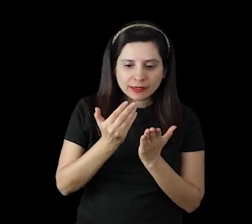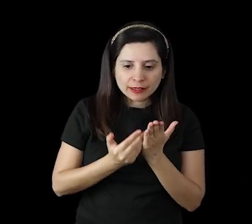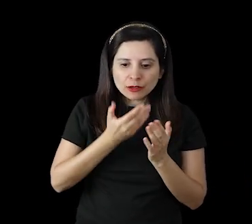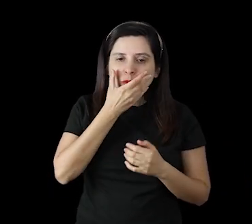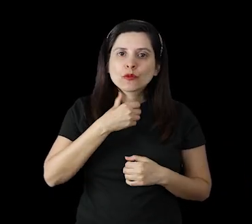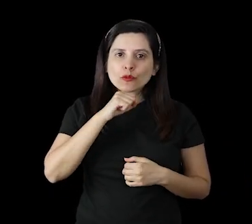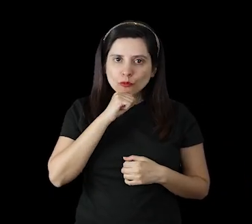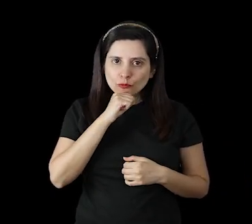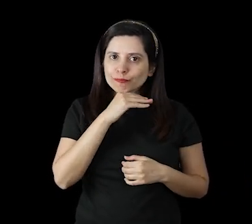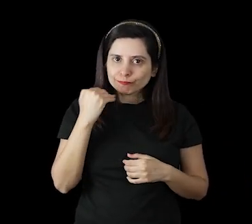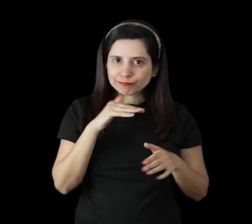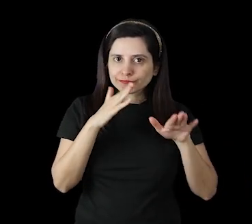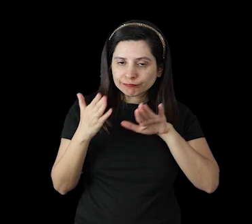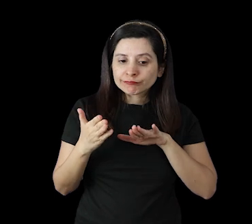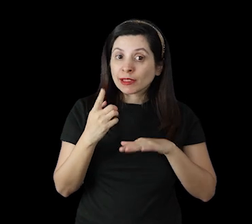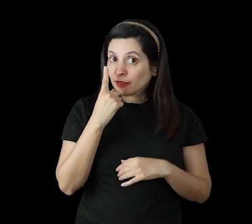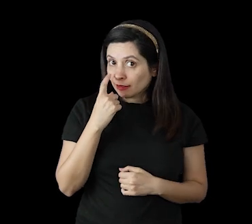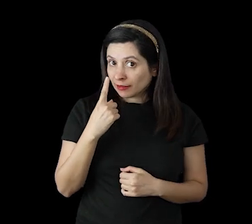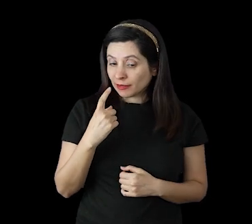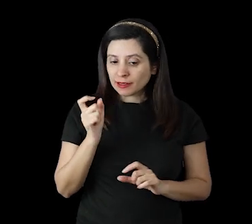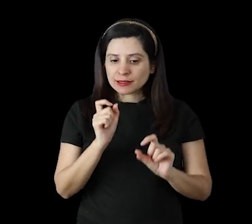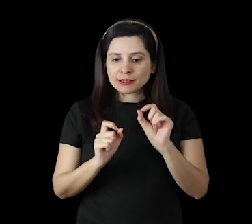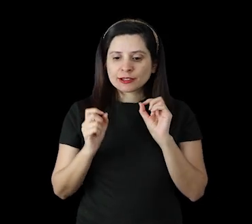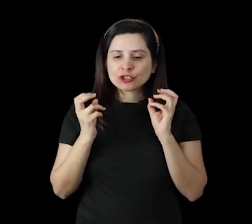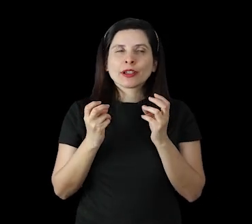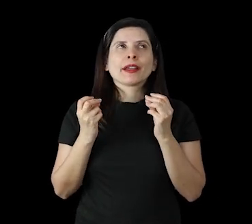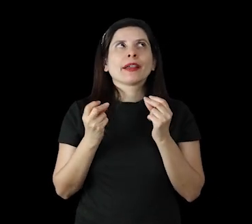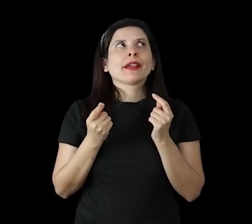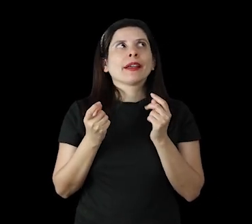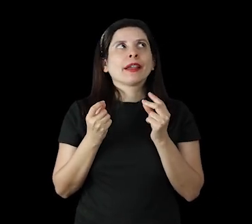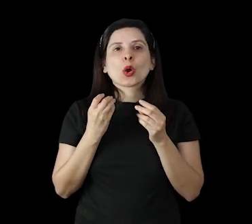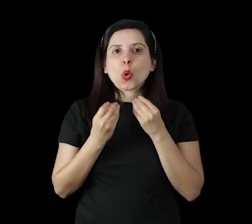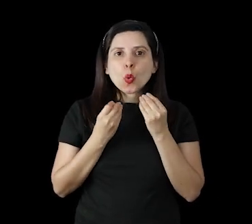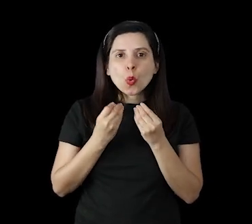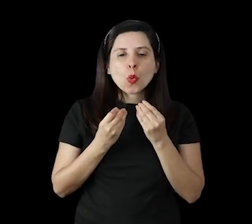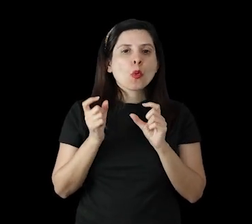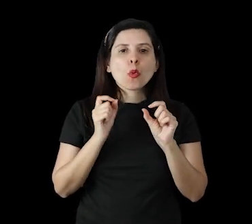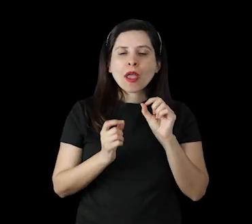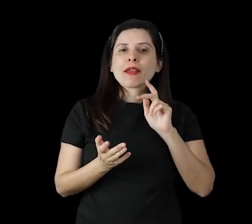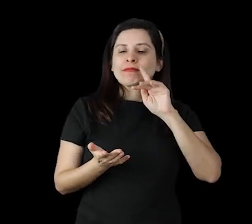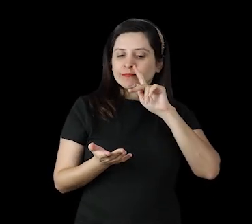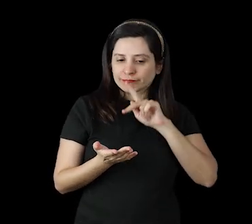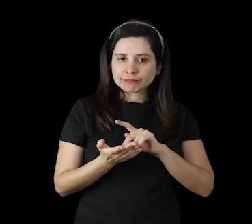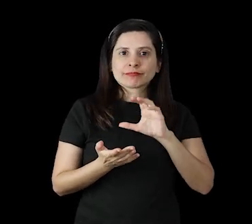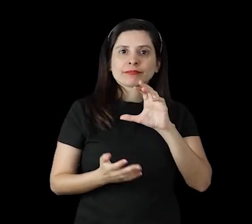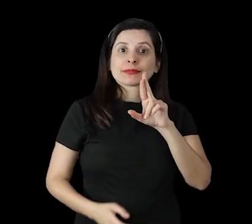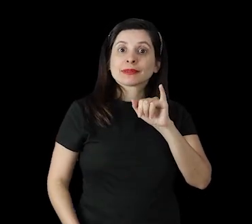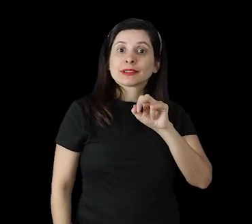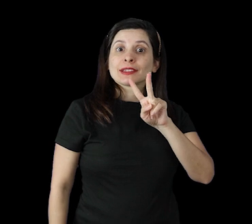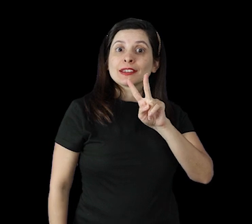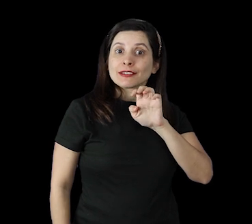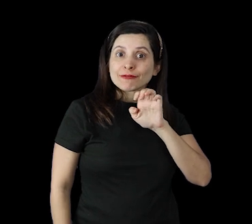avô, e é muito interessante como é crível, né? Porque essa família